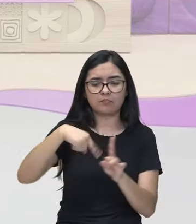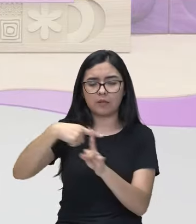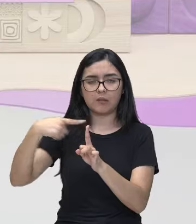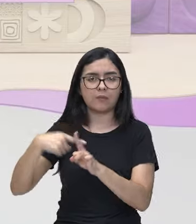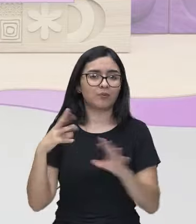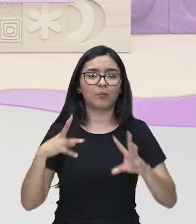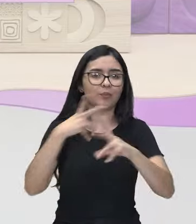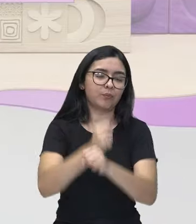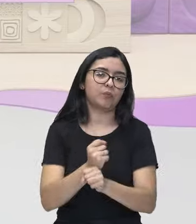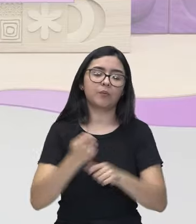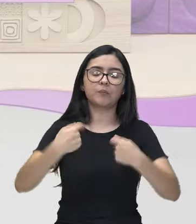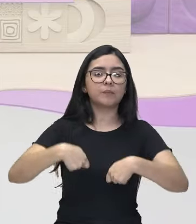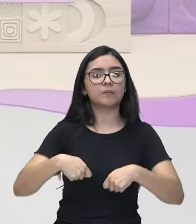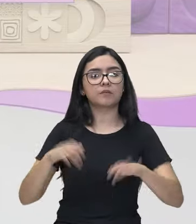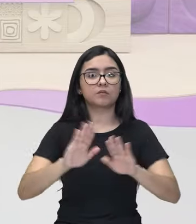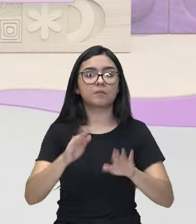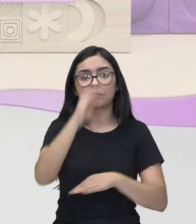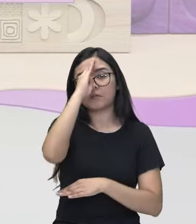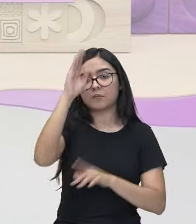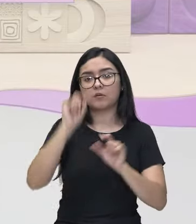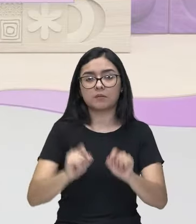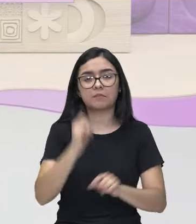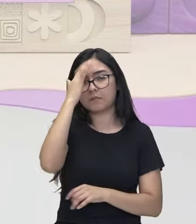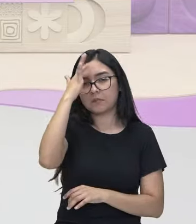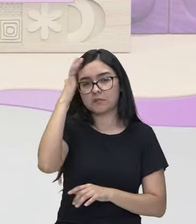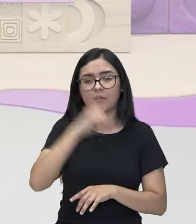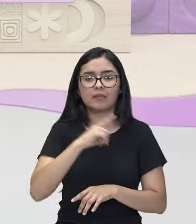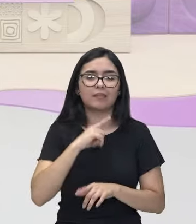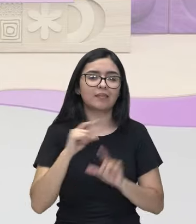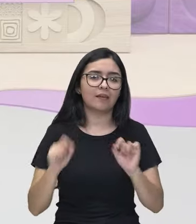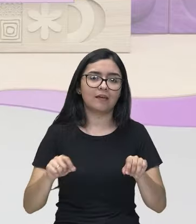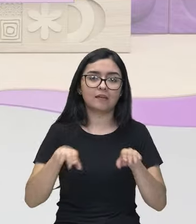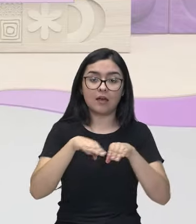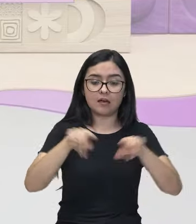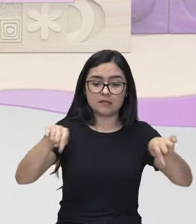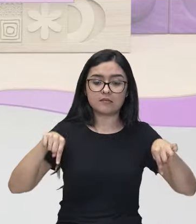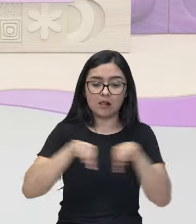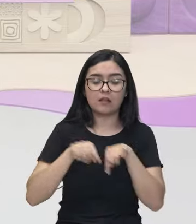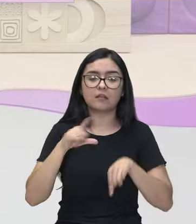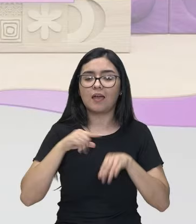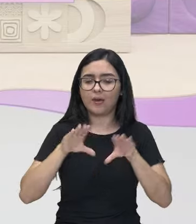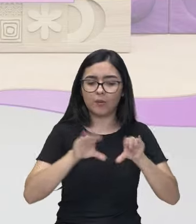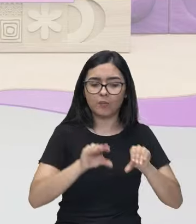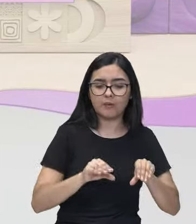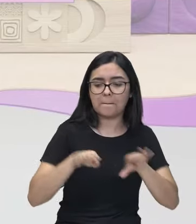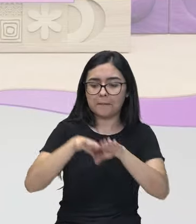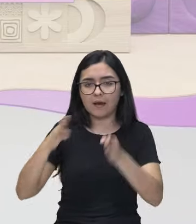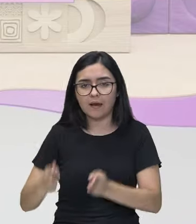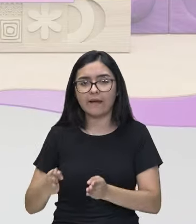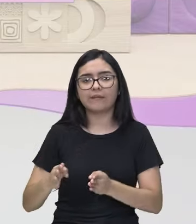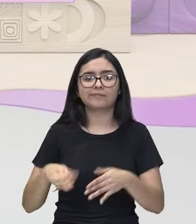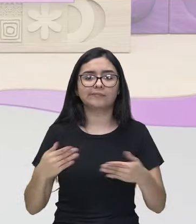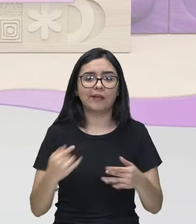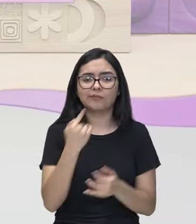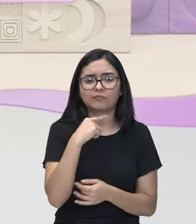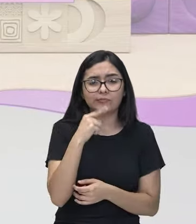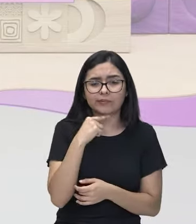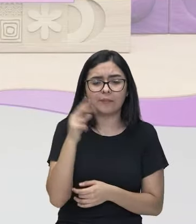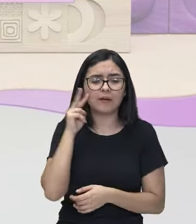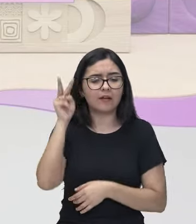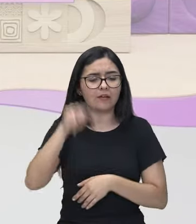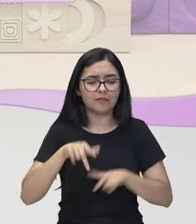quadradinhos. Principalmente, imagina que já tem lá os móveis lá na sala, tem toda uma situação, né? E aí não dá de ver quantas